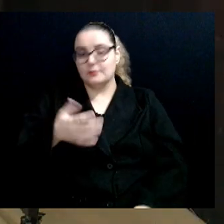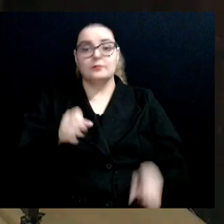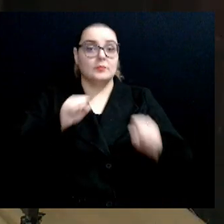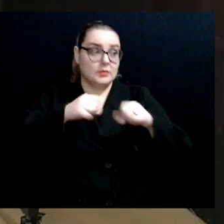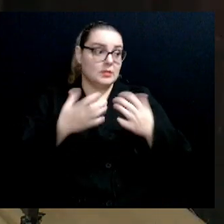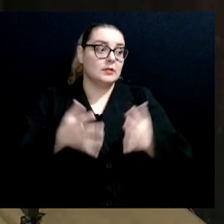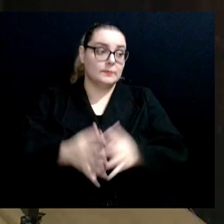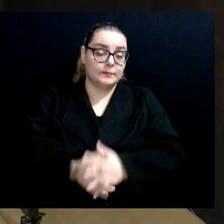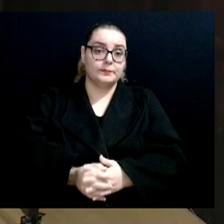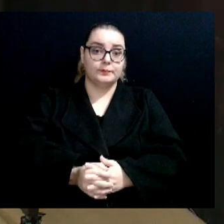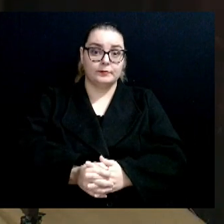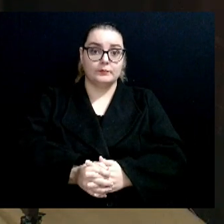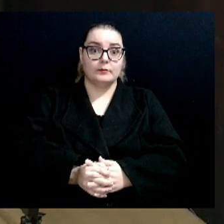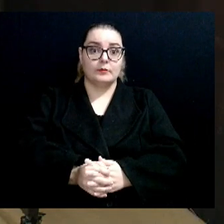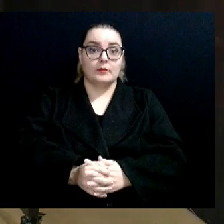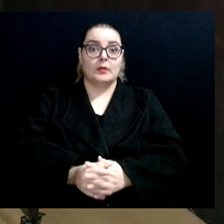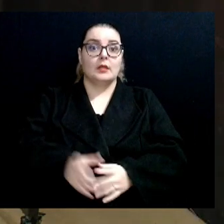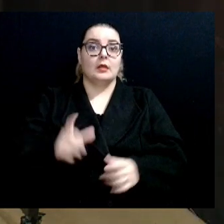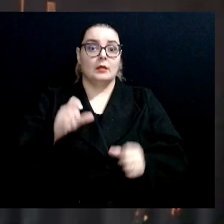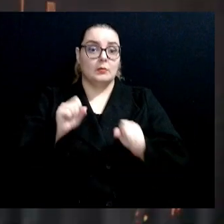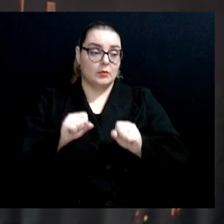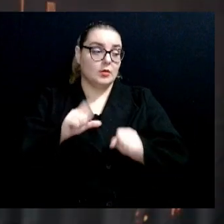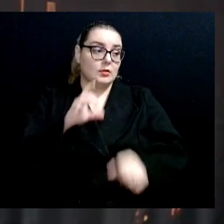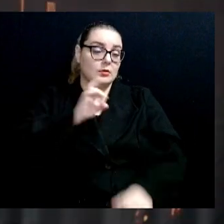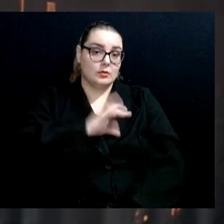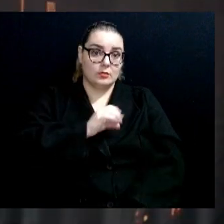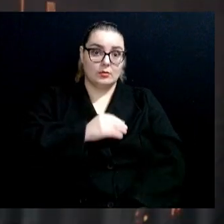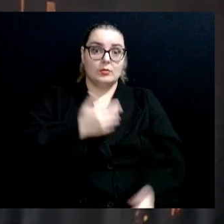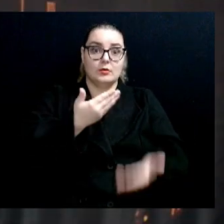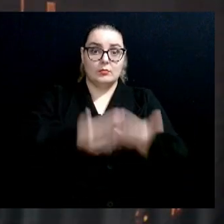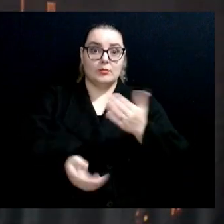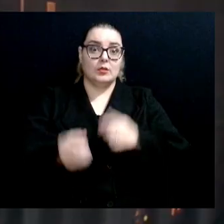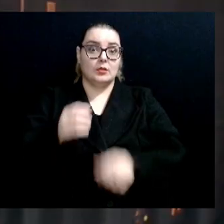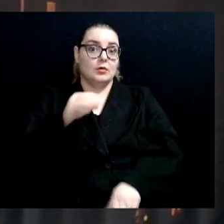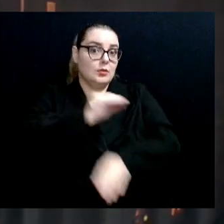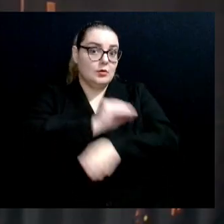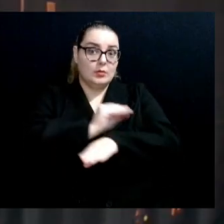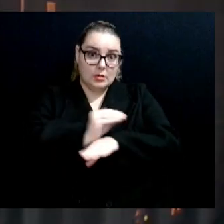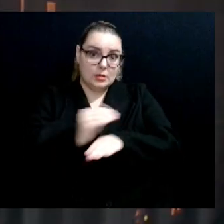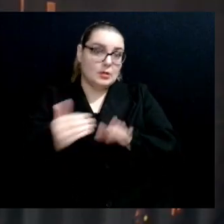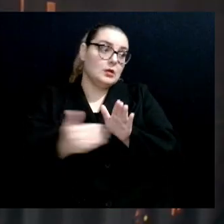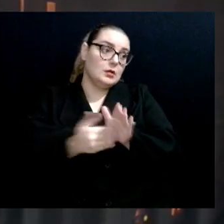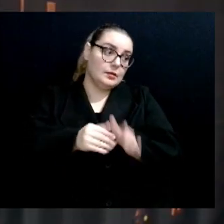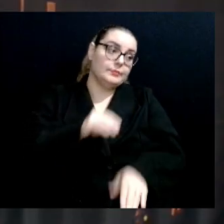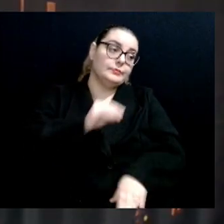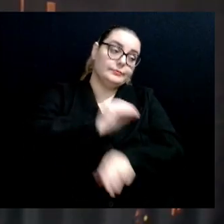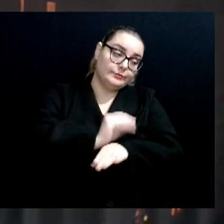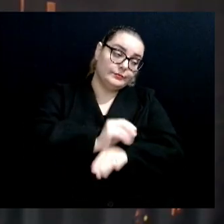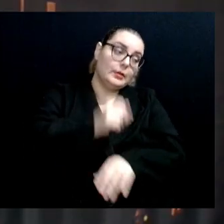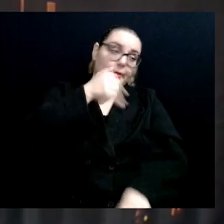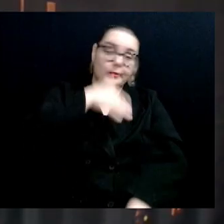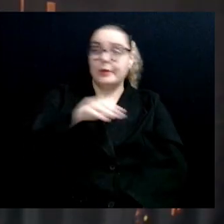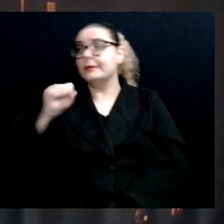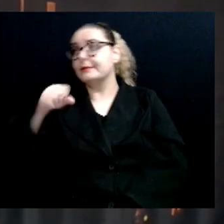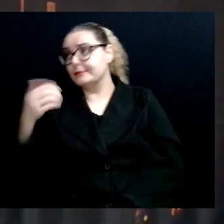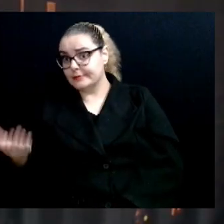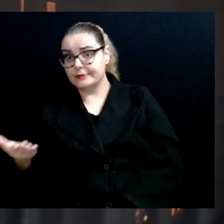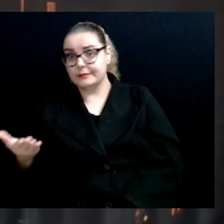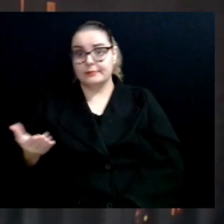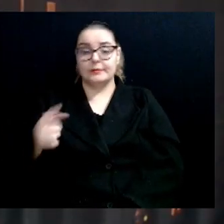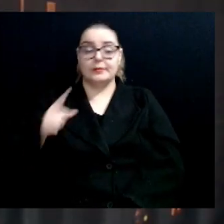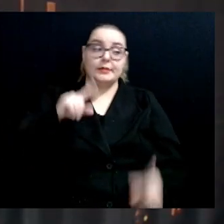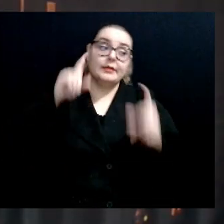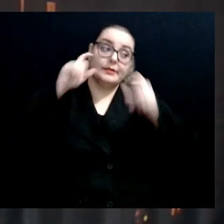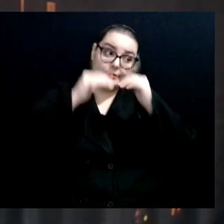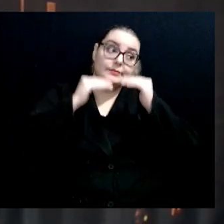ter o medo tanto de perder o cuidador, mesmo que seja um cuidador abusivo. Sim. E aí a gente entra na complexidade das